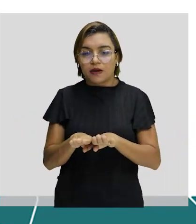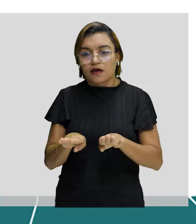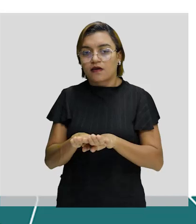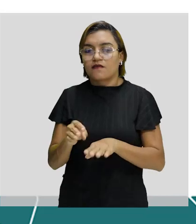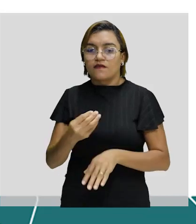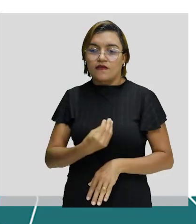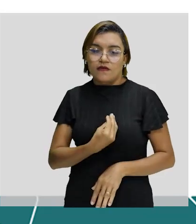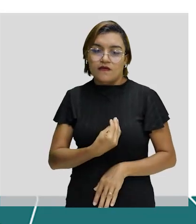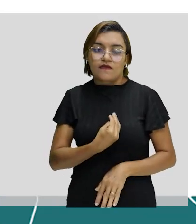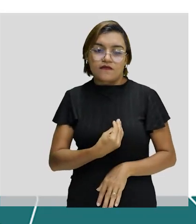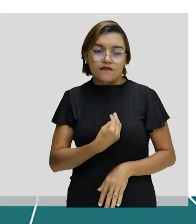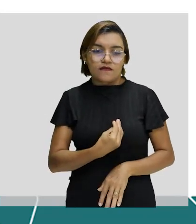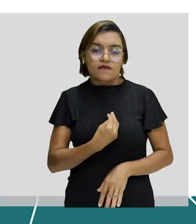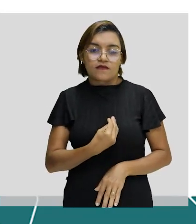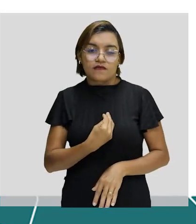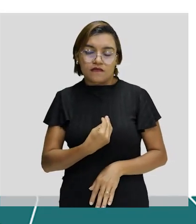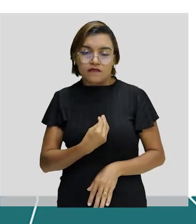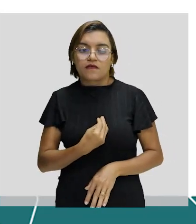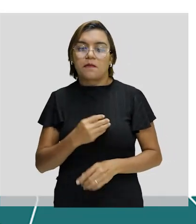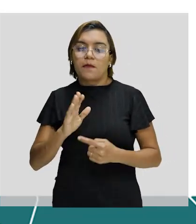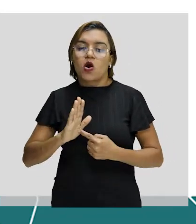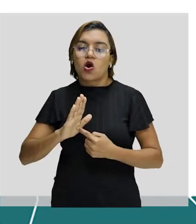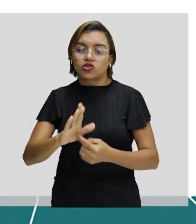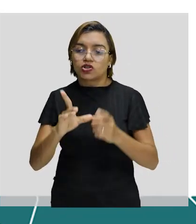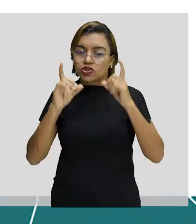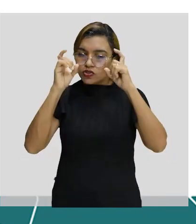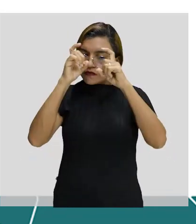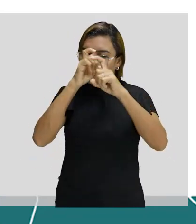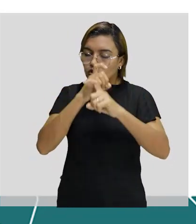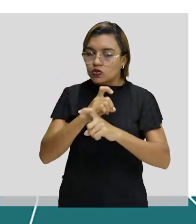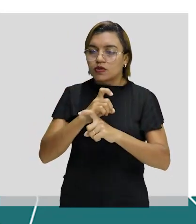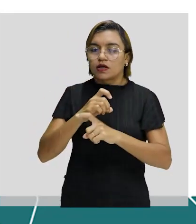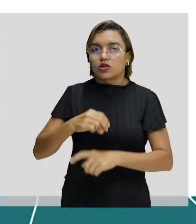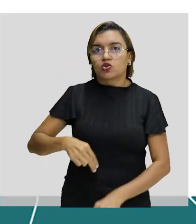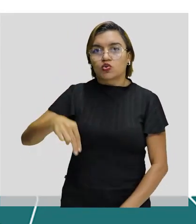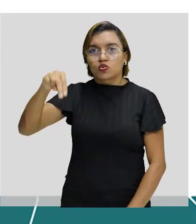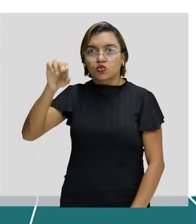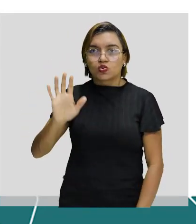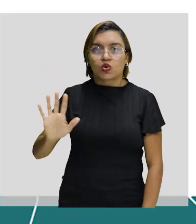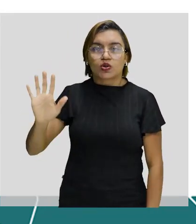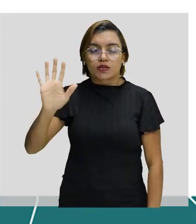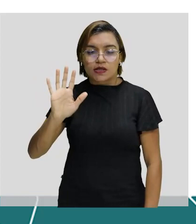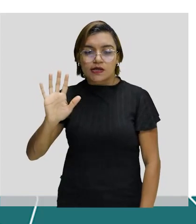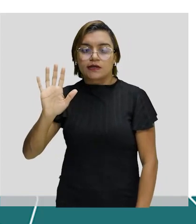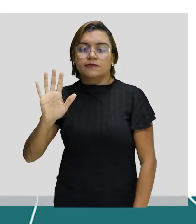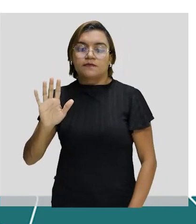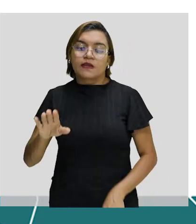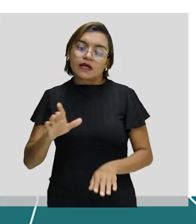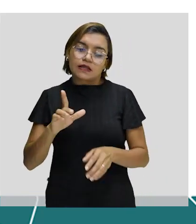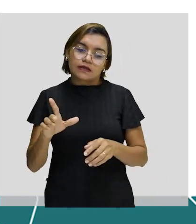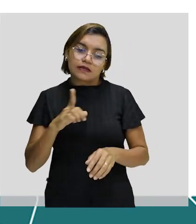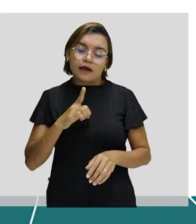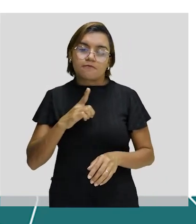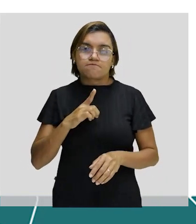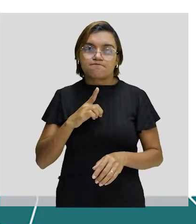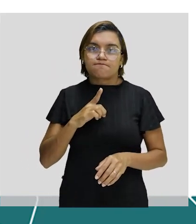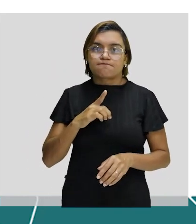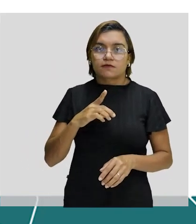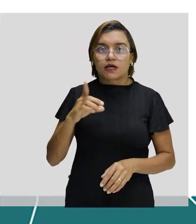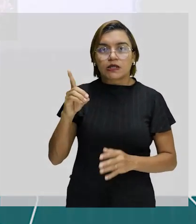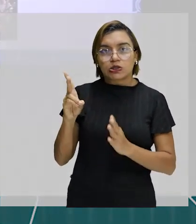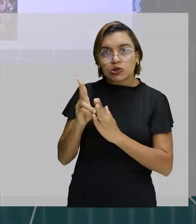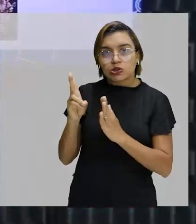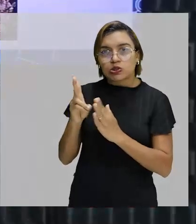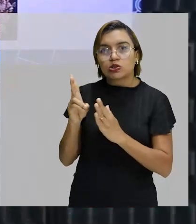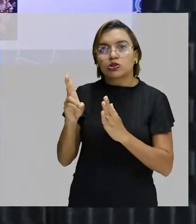dificuldades encontradas no sertão nordestino. O que diferencia um pouquinho os dois ritmos são as influências indígenas e